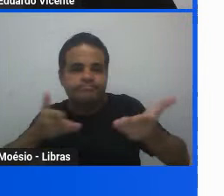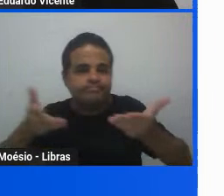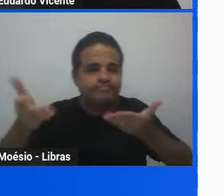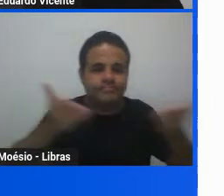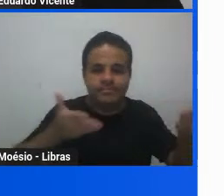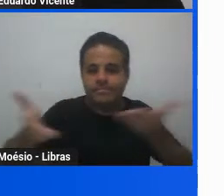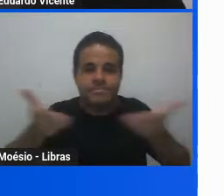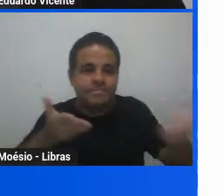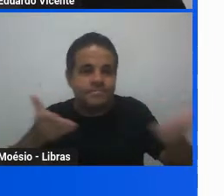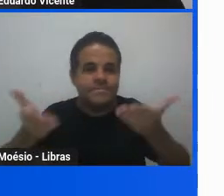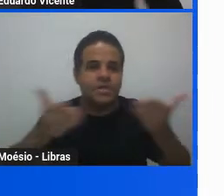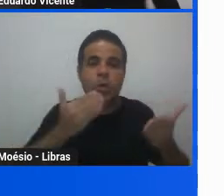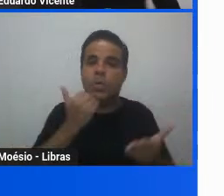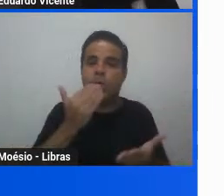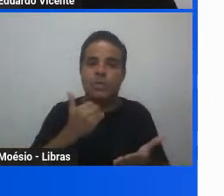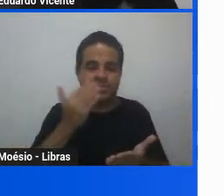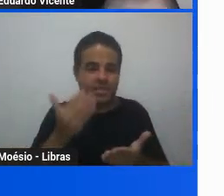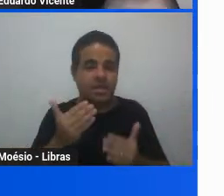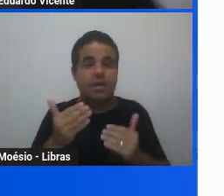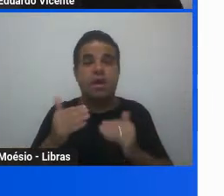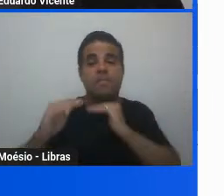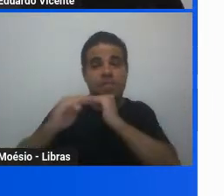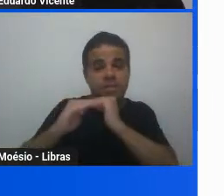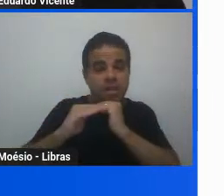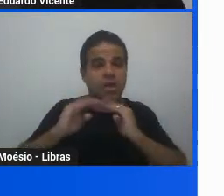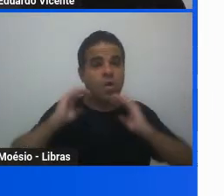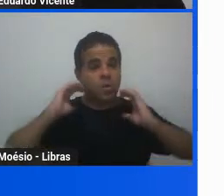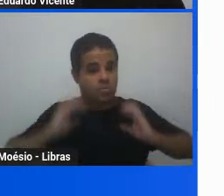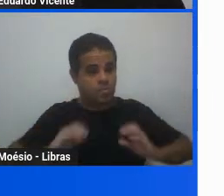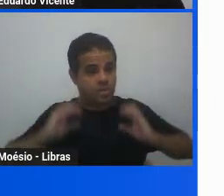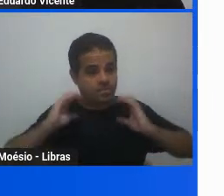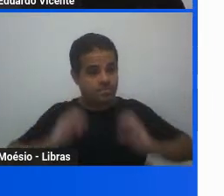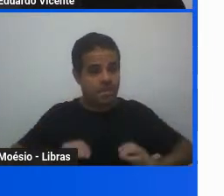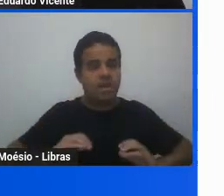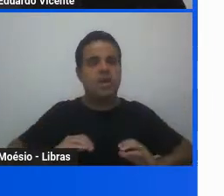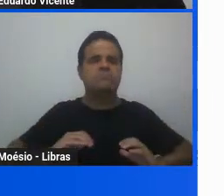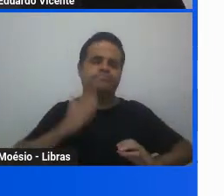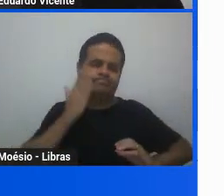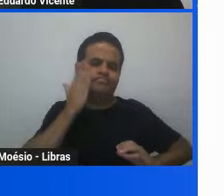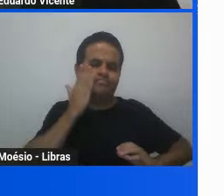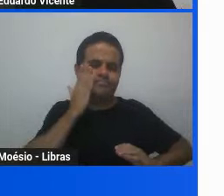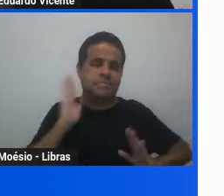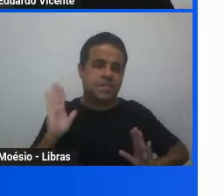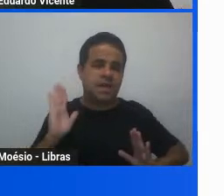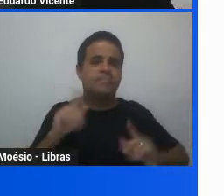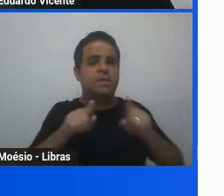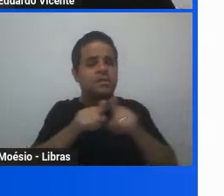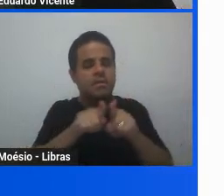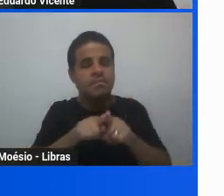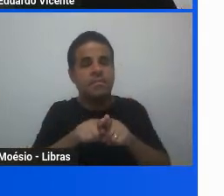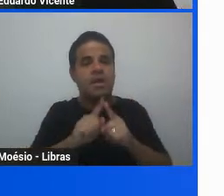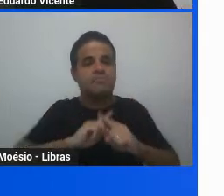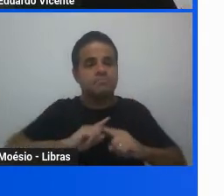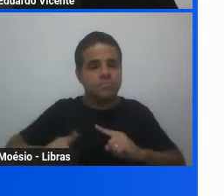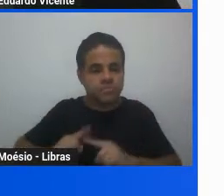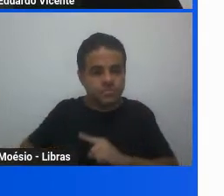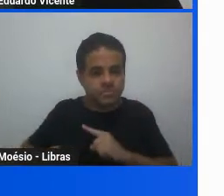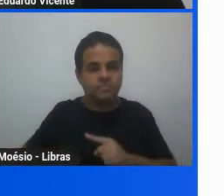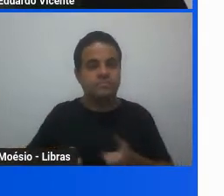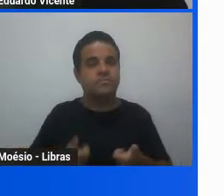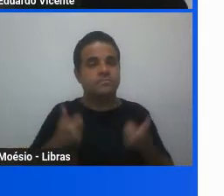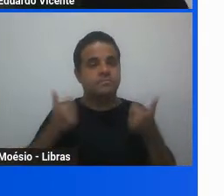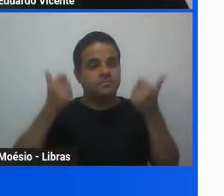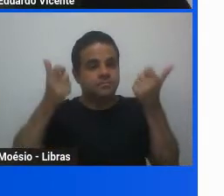associada ao quê? A padrões tanto de comportamento repetitivo, né, ou restritivos.